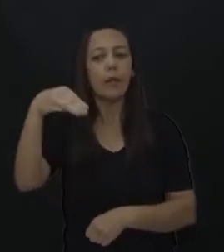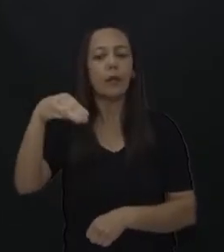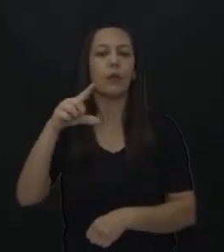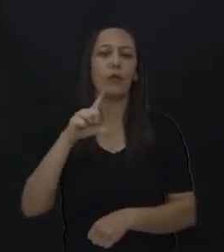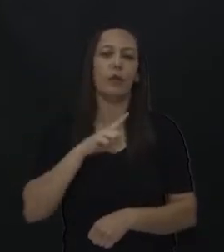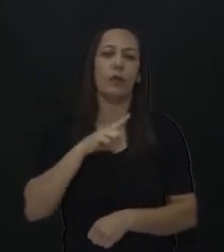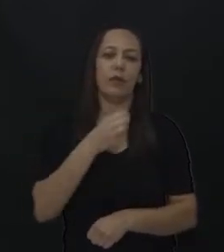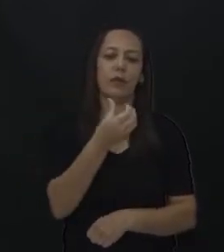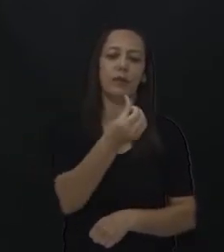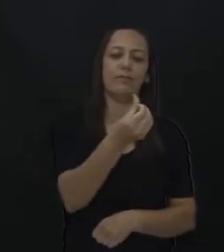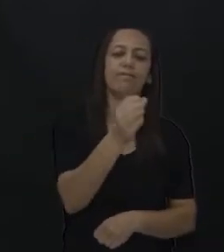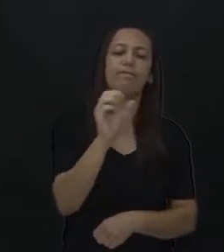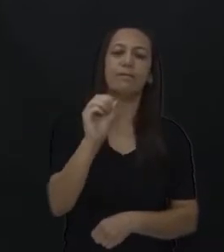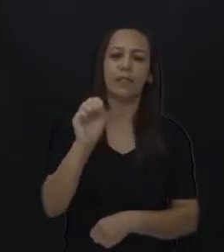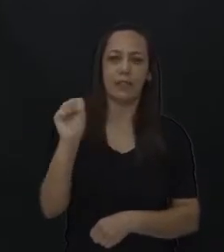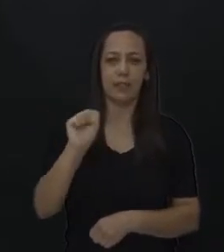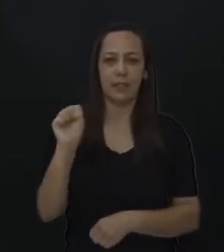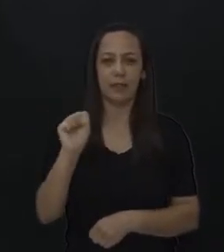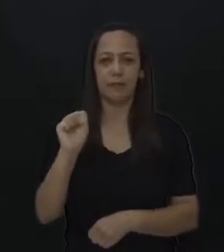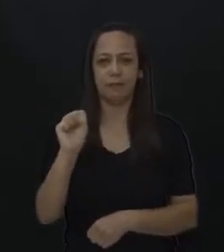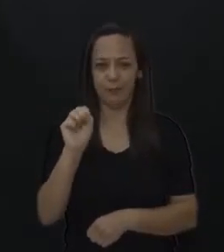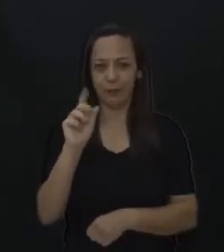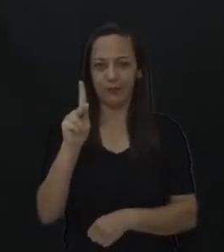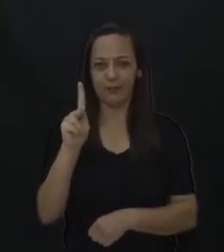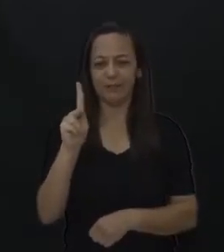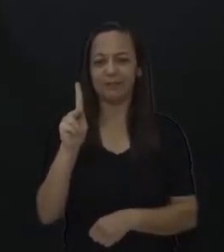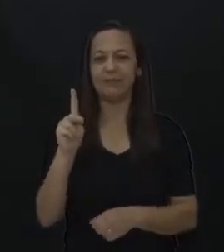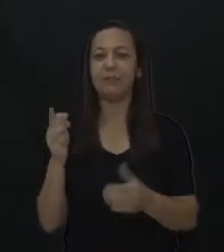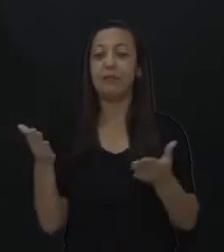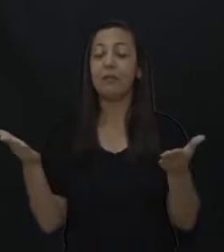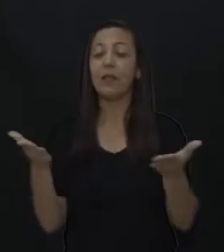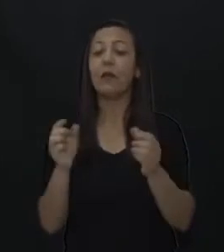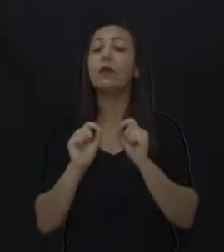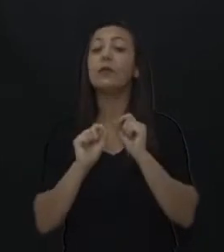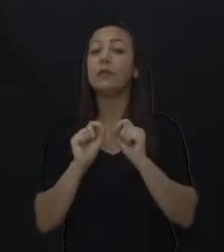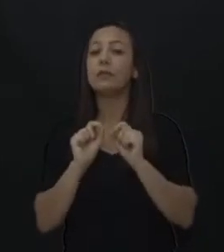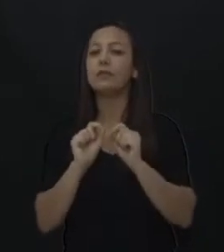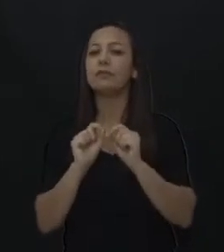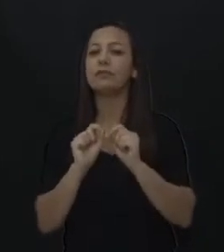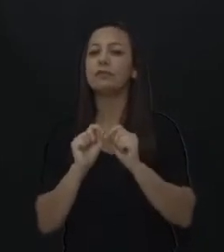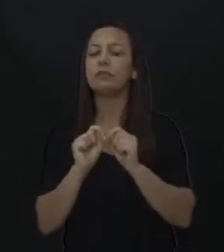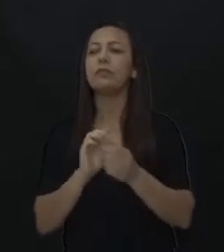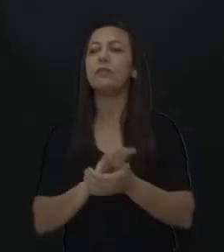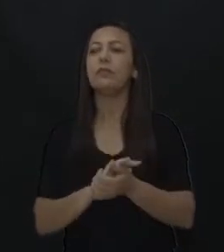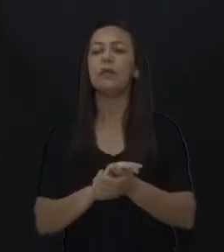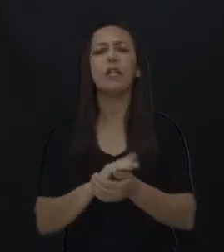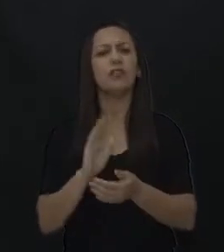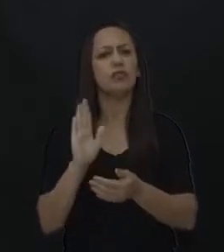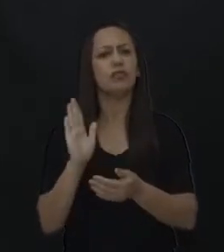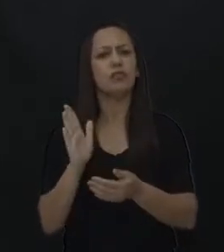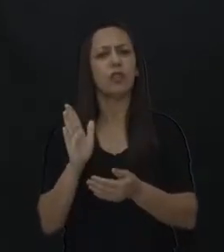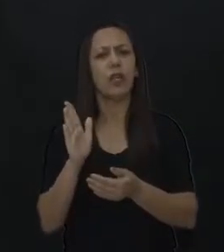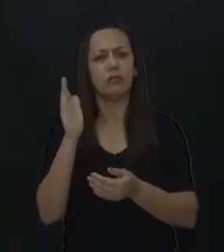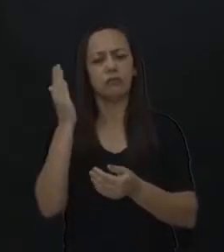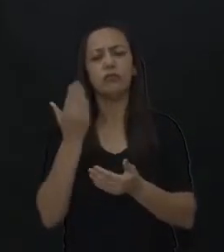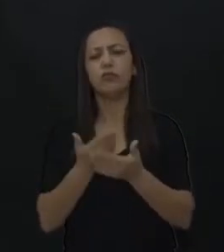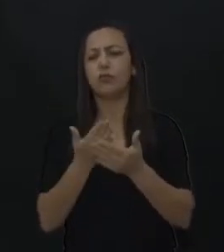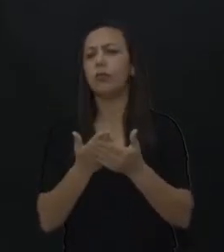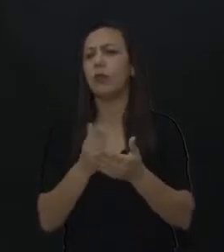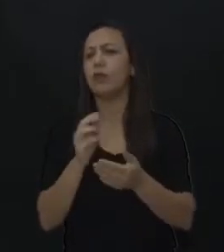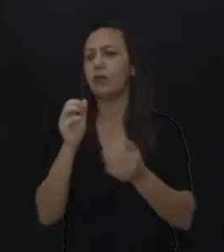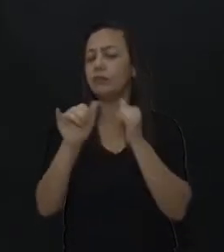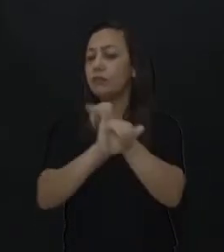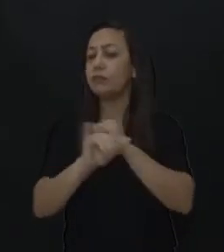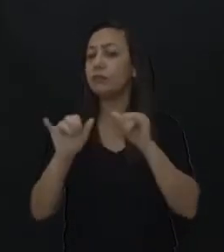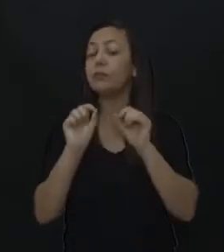possui 60 segundos, ok? Agora, outra coisa interessante quando você verifica é o seguinte: